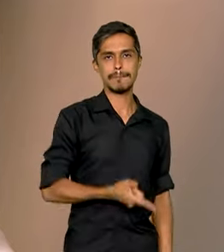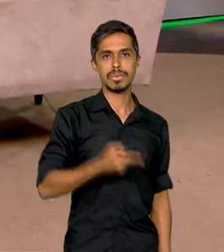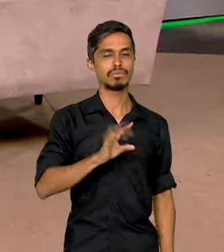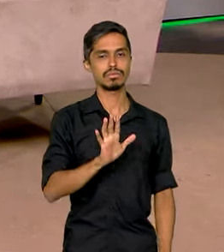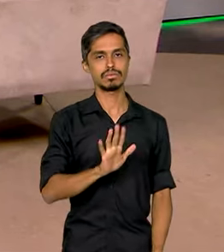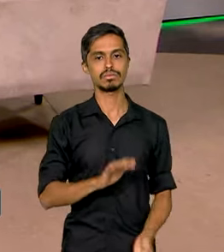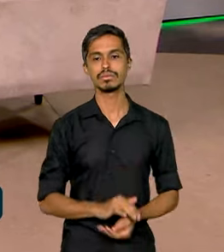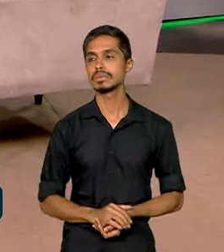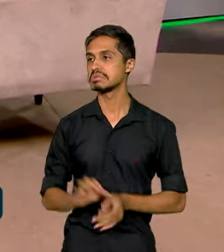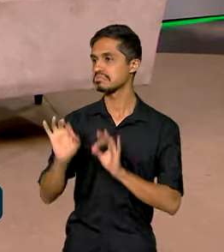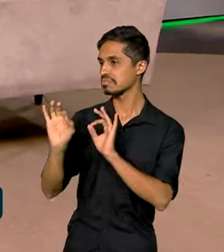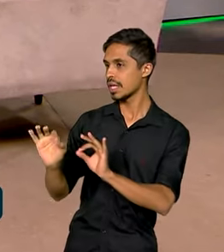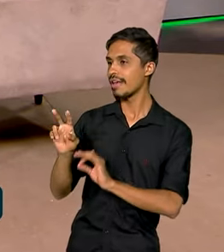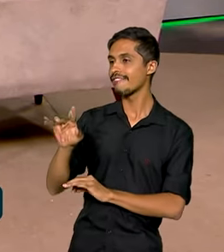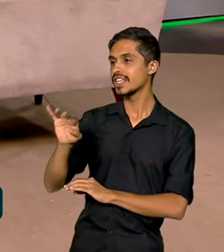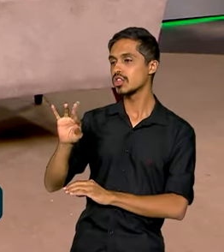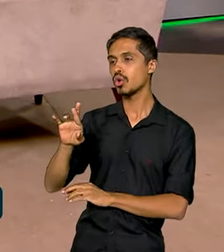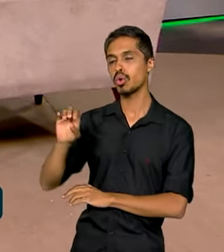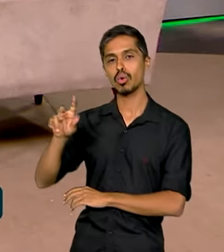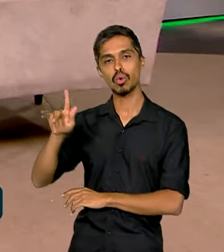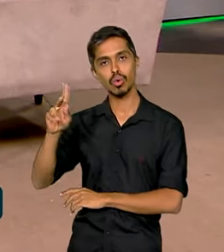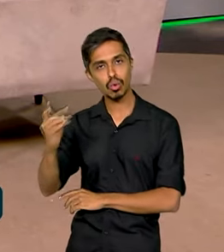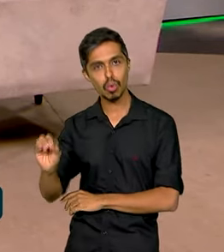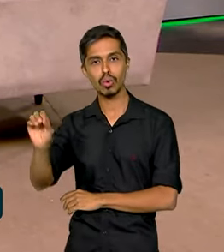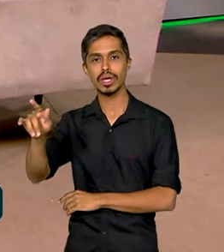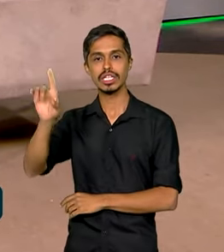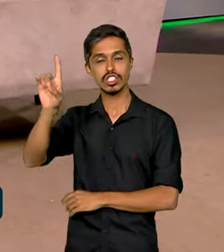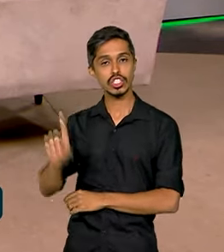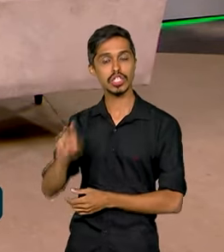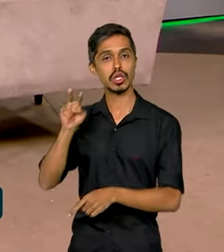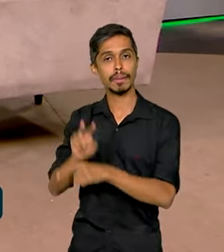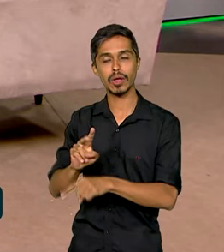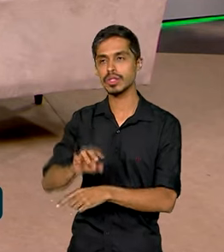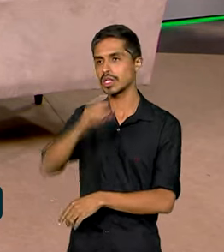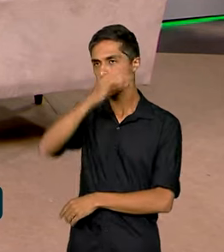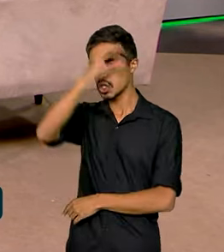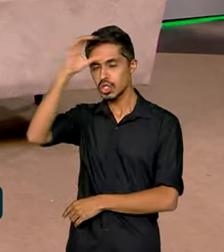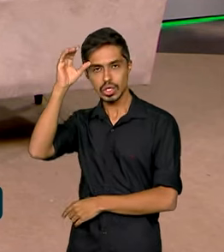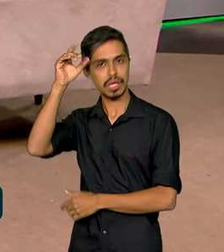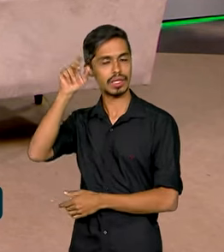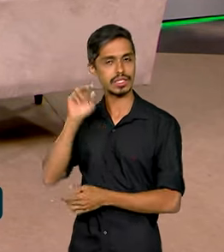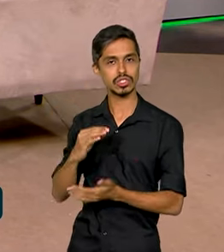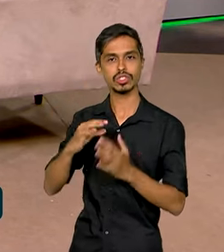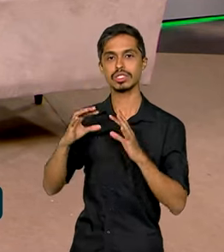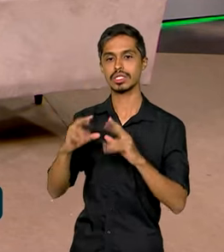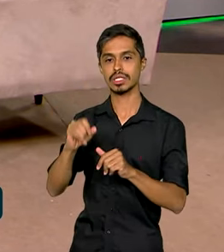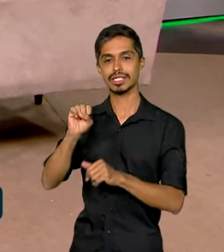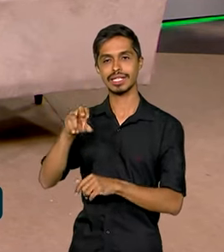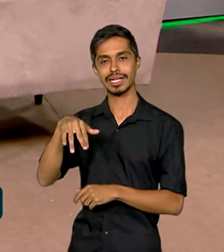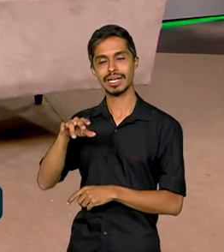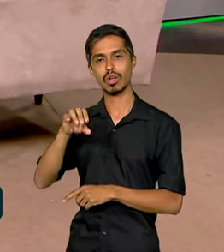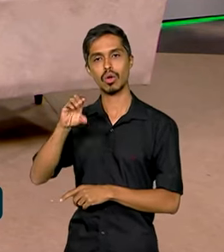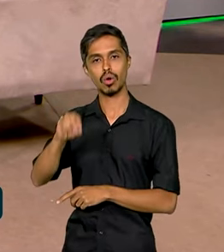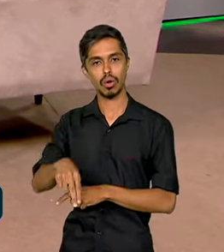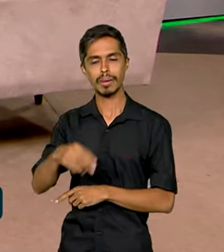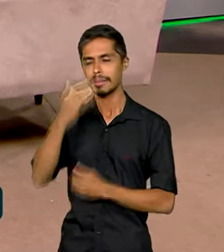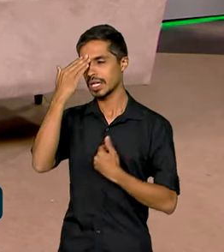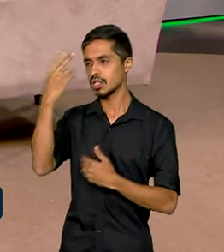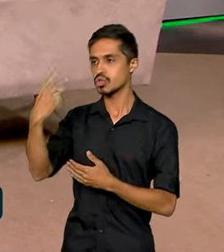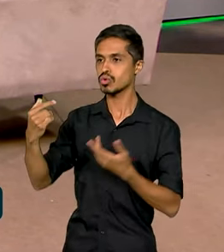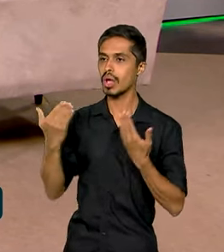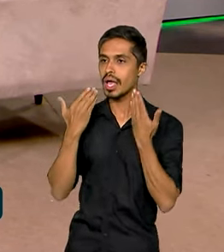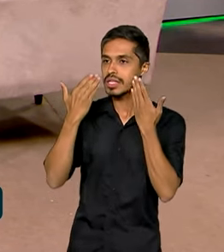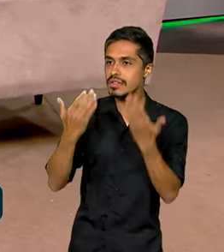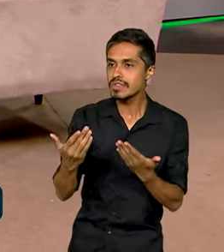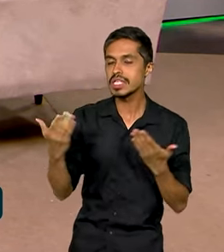certo vor Hugo do Amaral diretor de proteção e defesa do consumidor da Senac Muito obrigado aqui pela sua entrevista